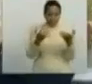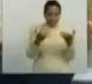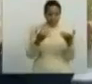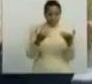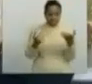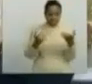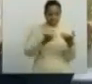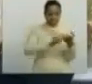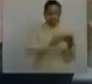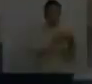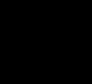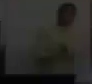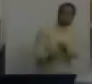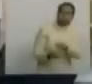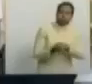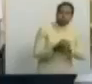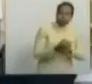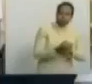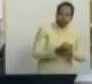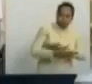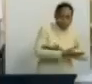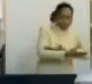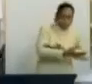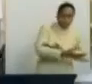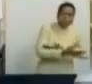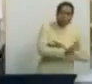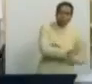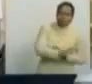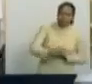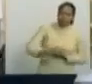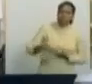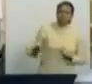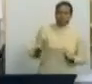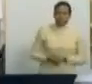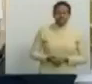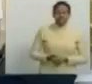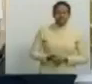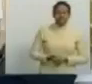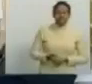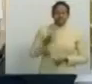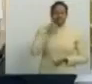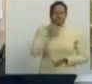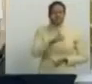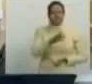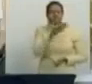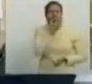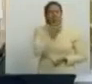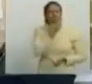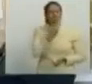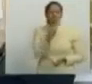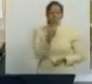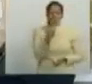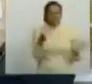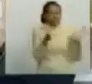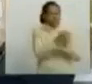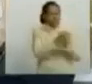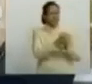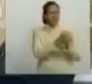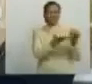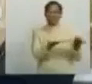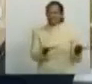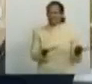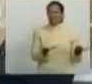para depois estragar com a vida. Vendo homossexuais indo para o altar querendo os seus